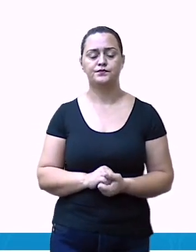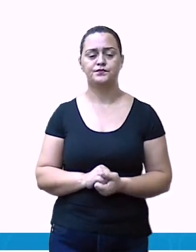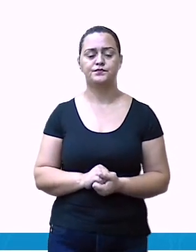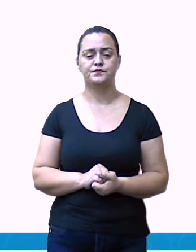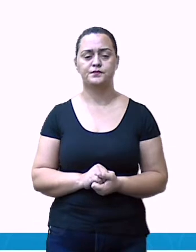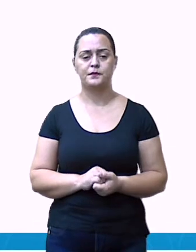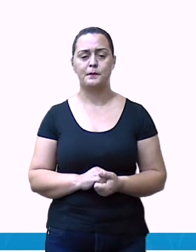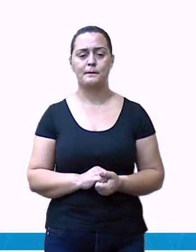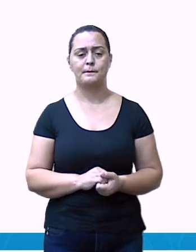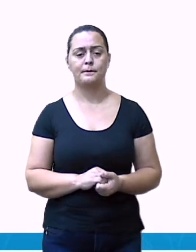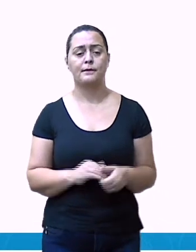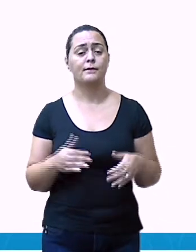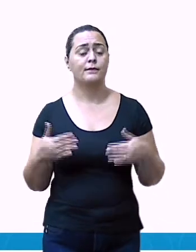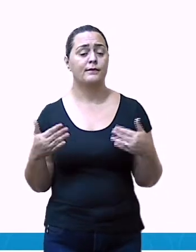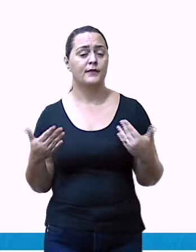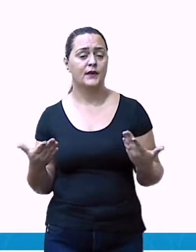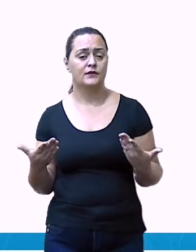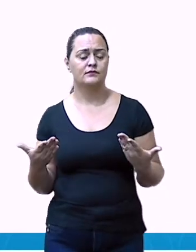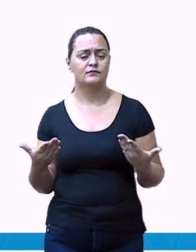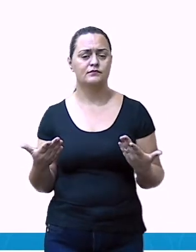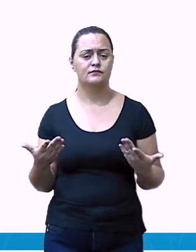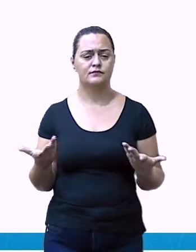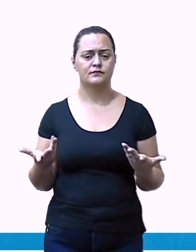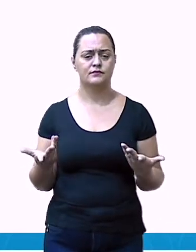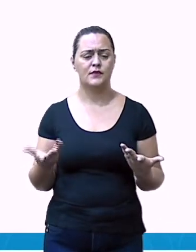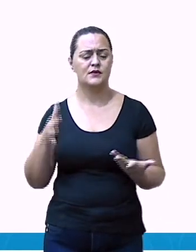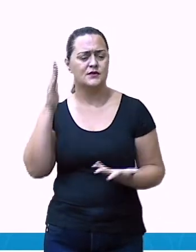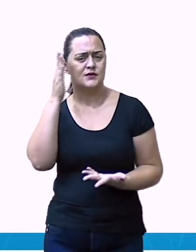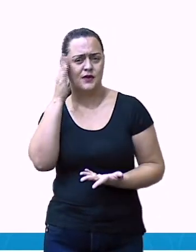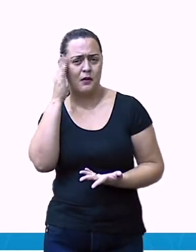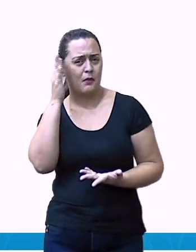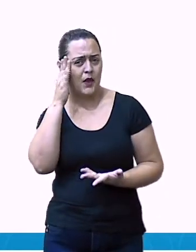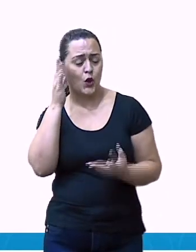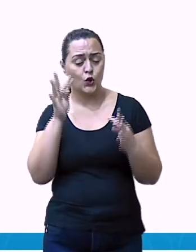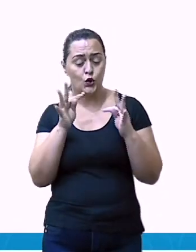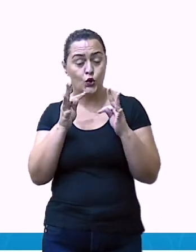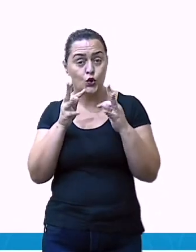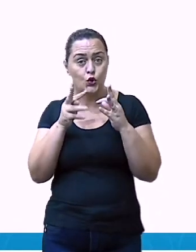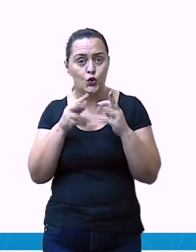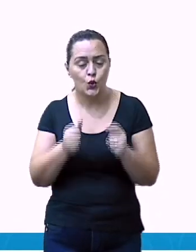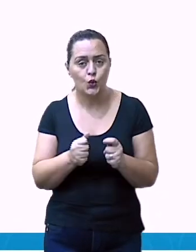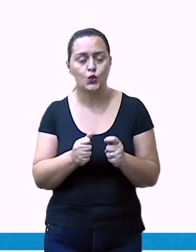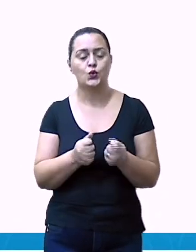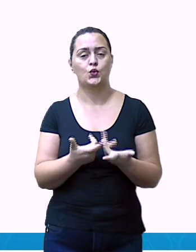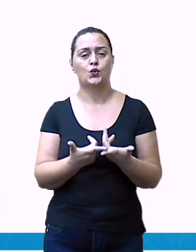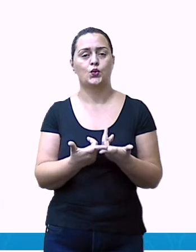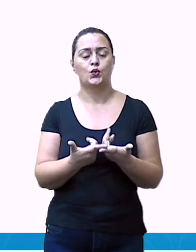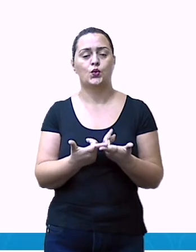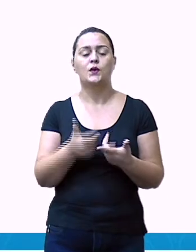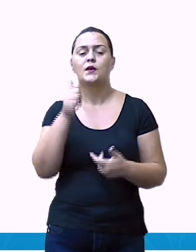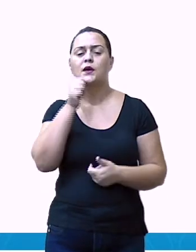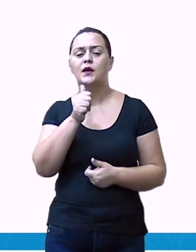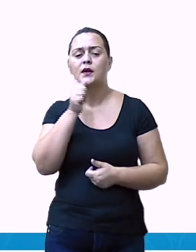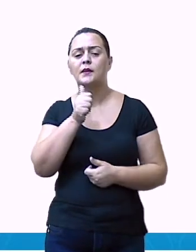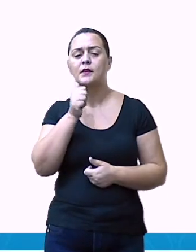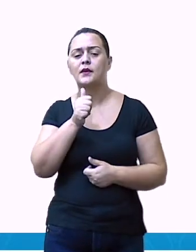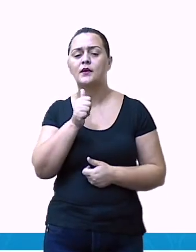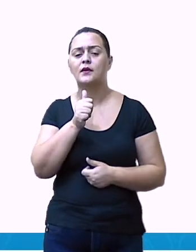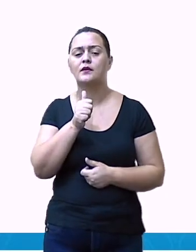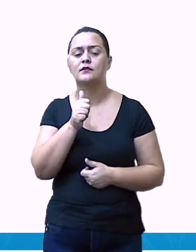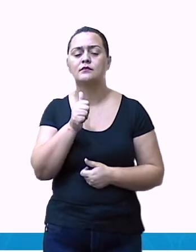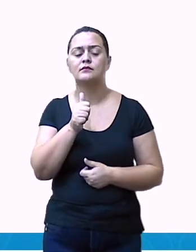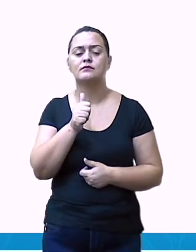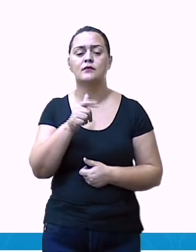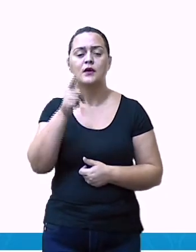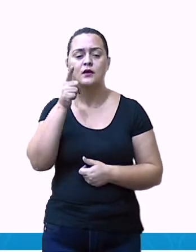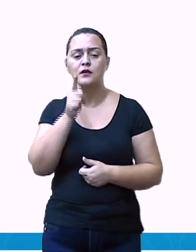adquiriu. Para saber o total de pontos de Rosana, nessa atividade, adicionamos os